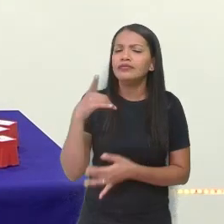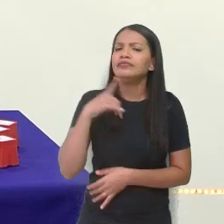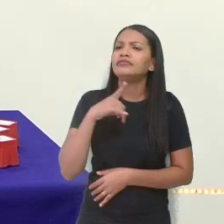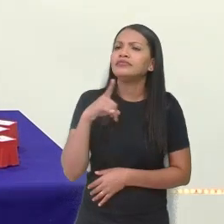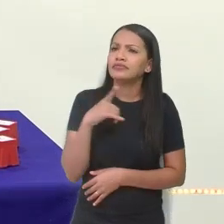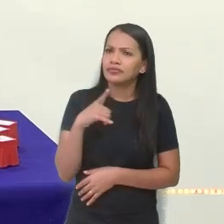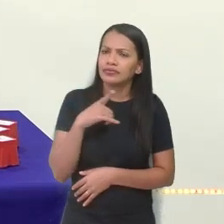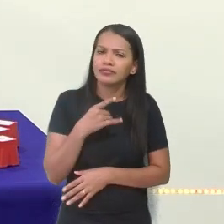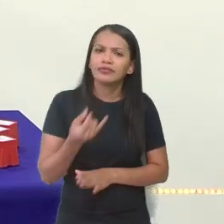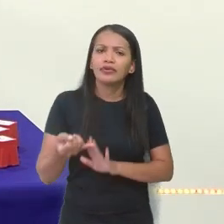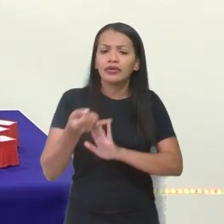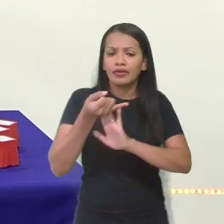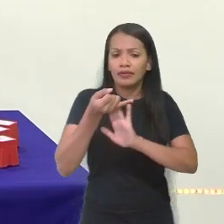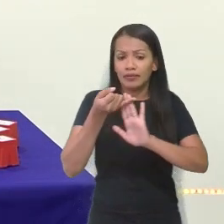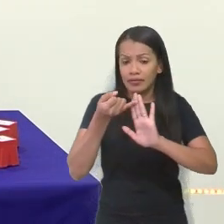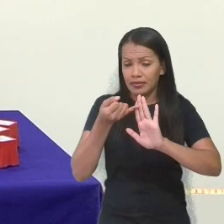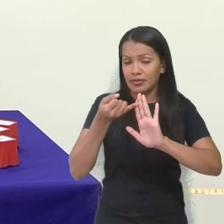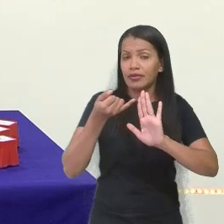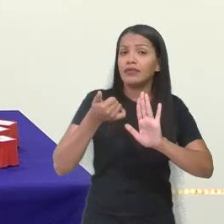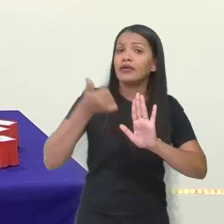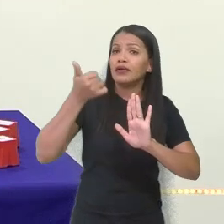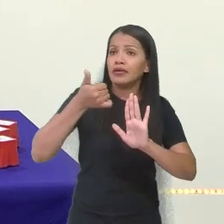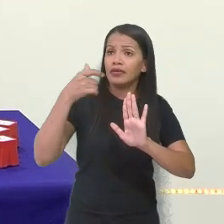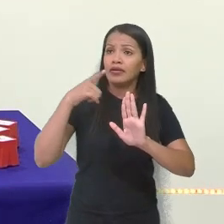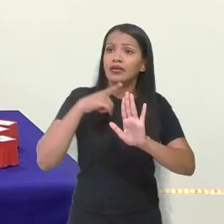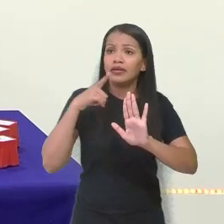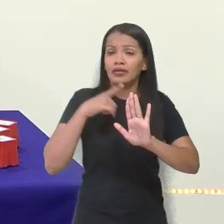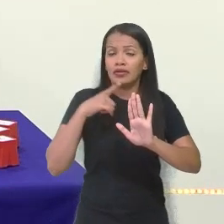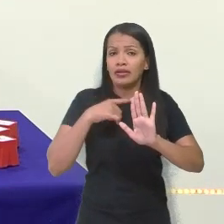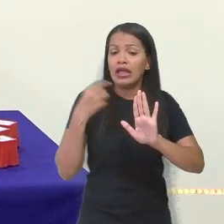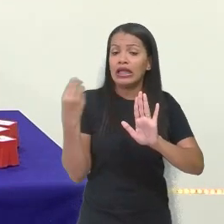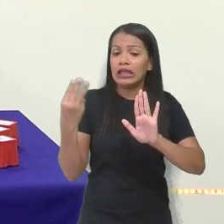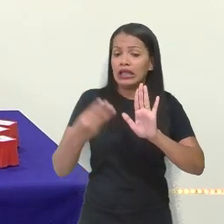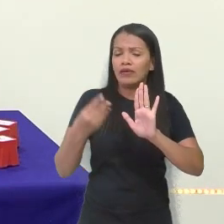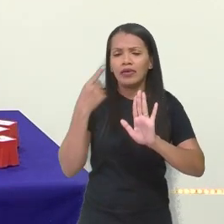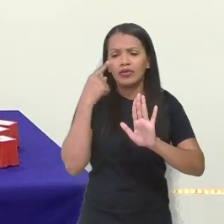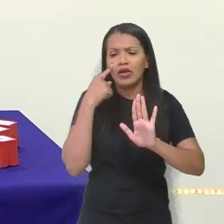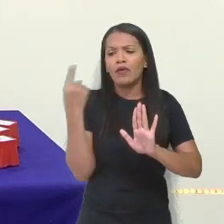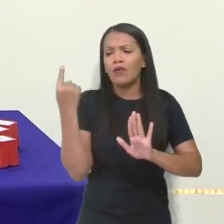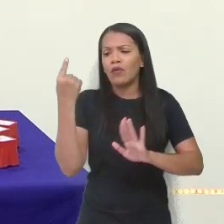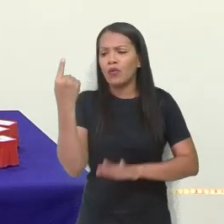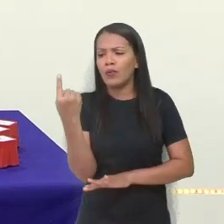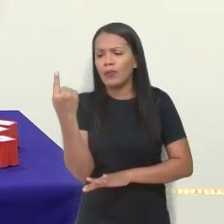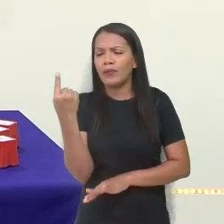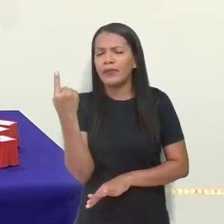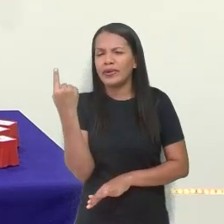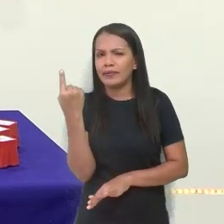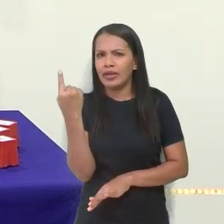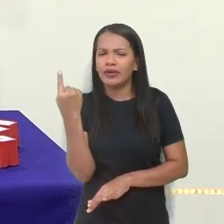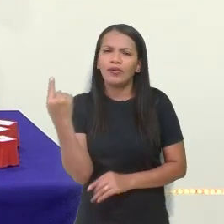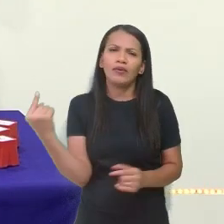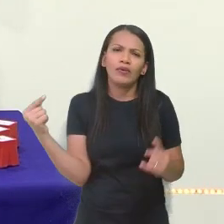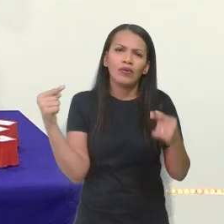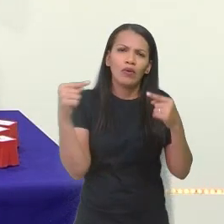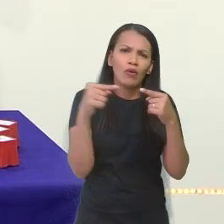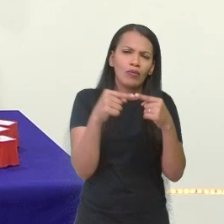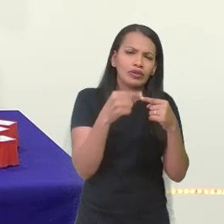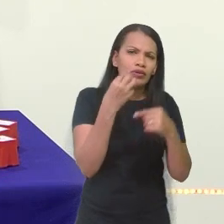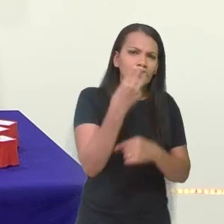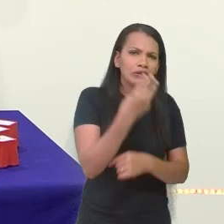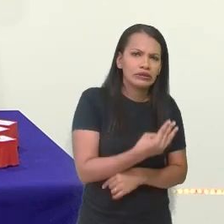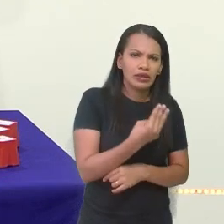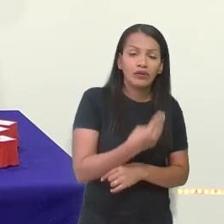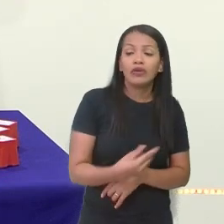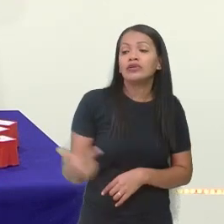na primeira linha, eu vou ter rima na terceira linha, que é o terceiro verso. Há sempre esse jogo